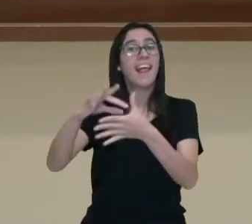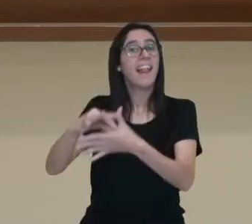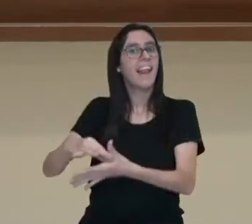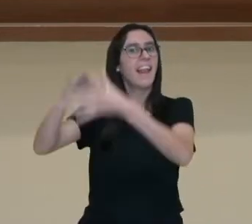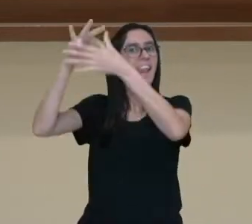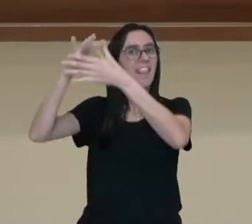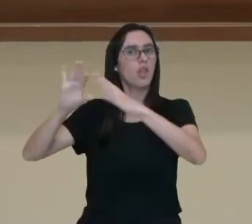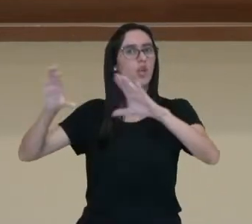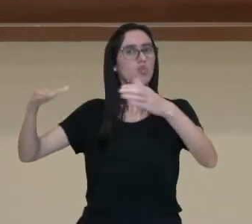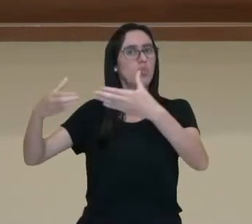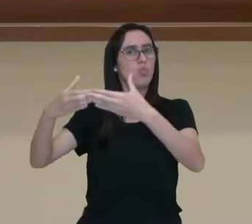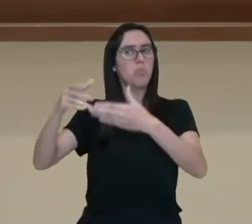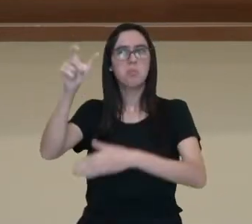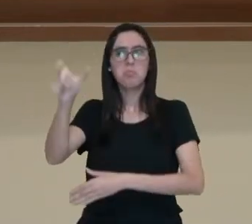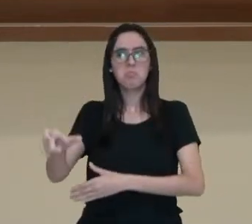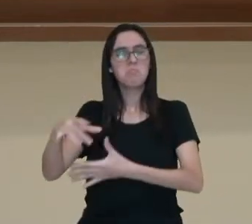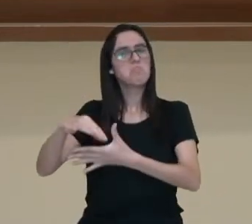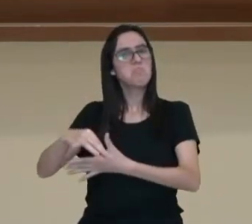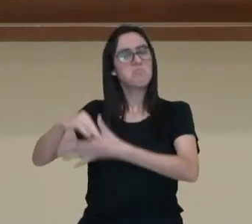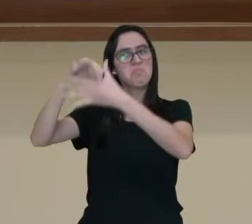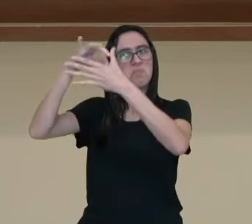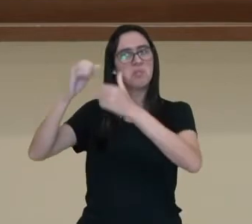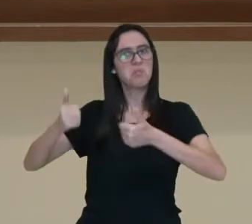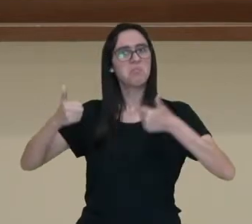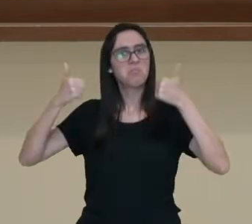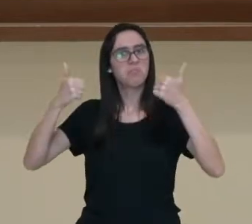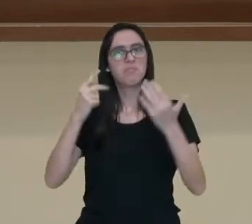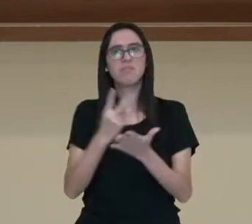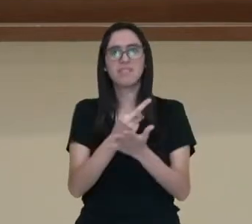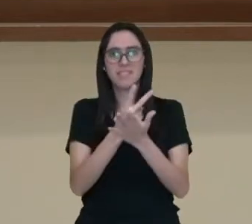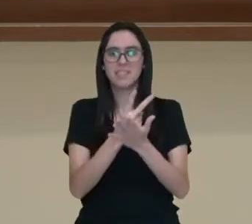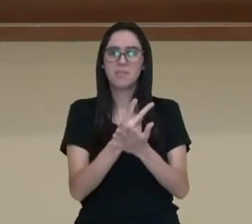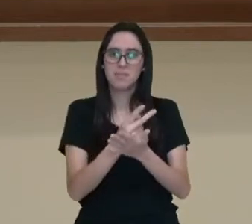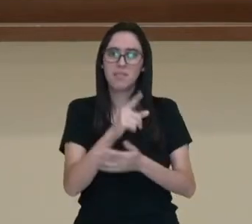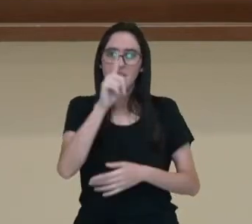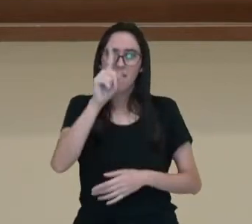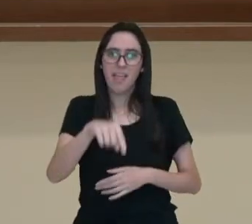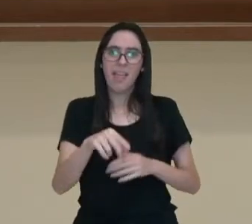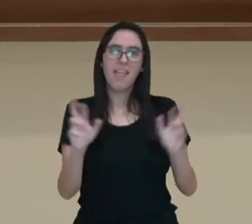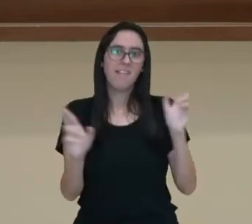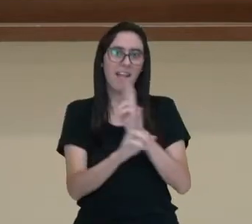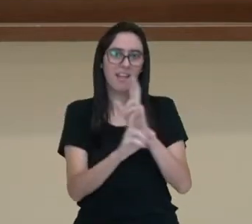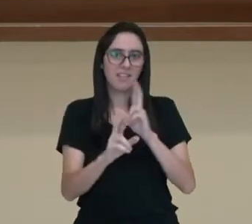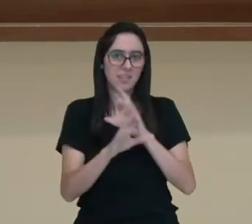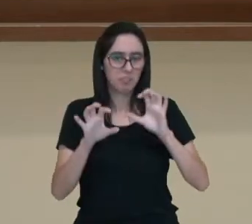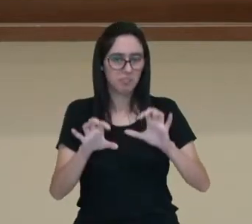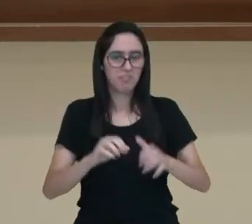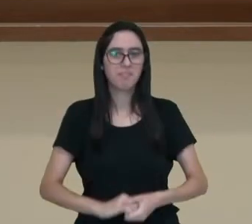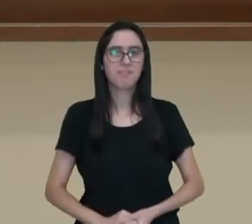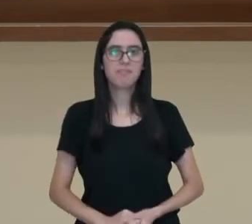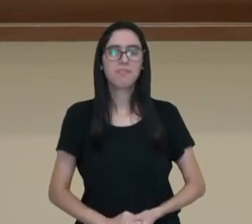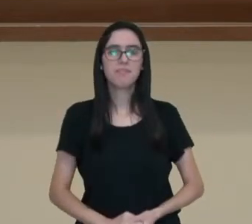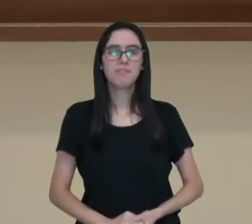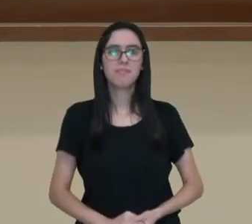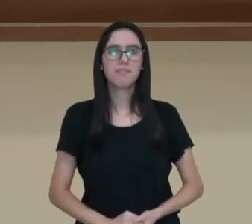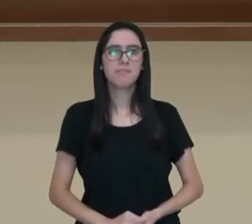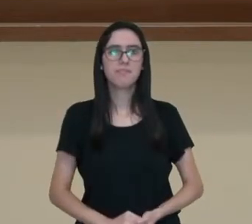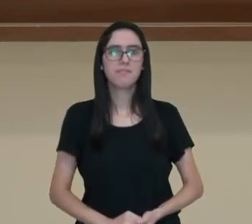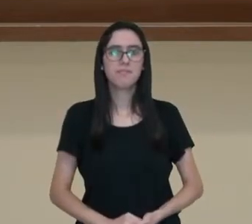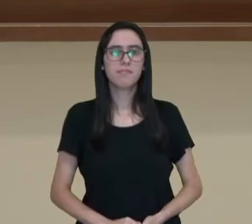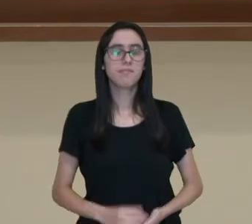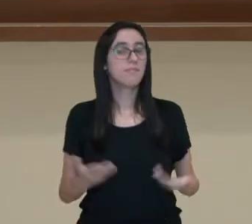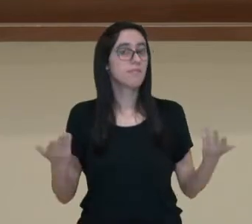o significado de cabeça. Então, aí eu fiz essa aproximação, sentido figurado.